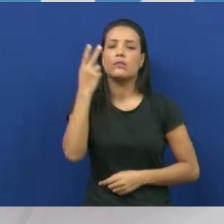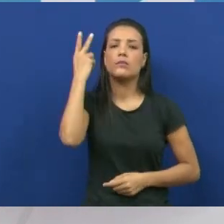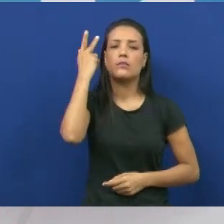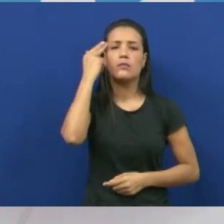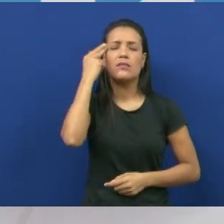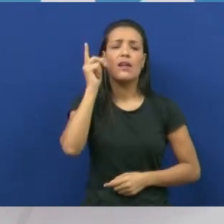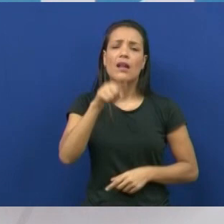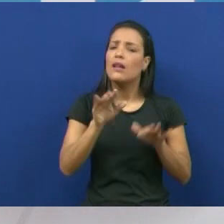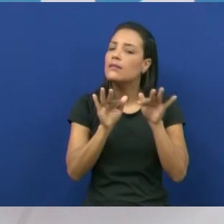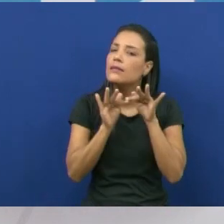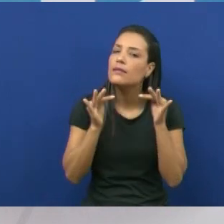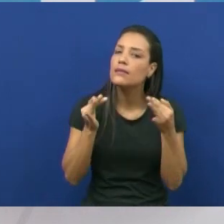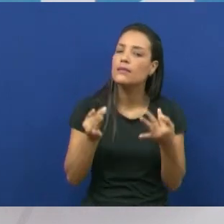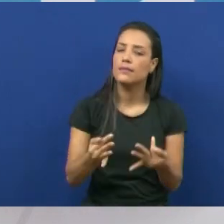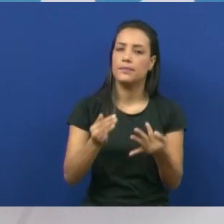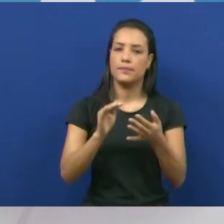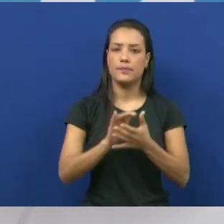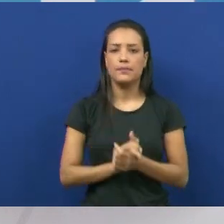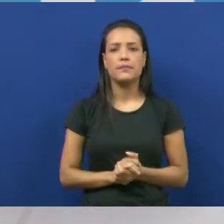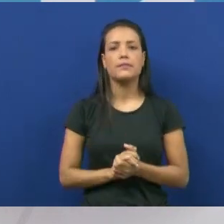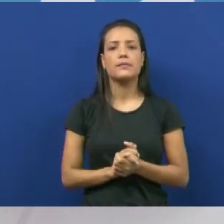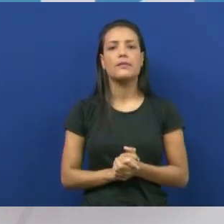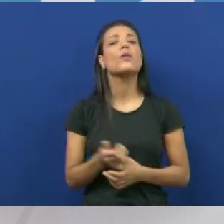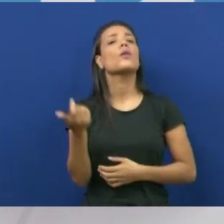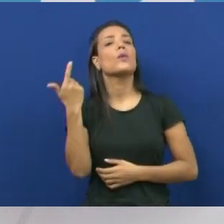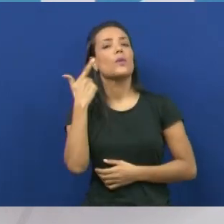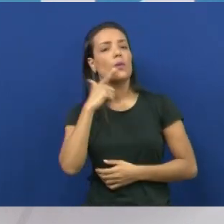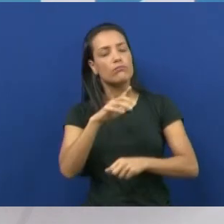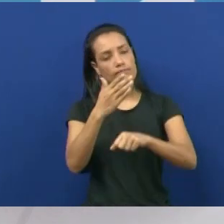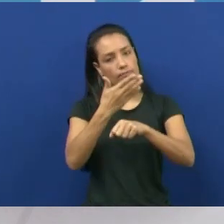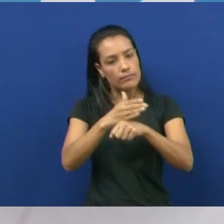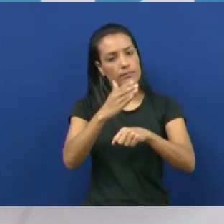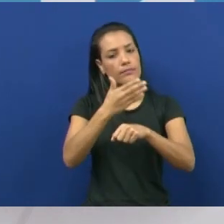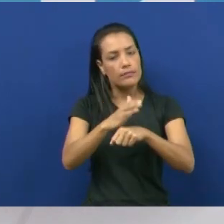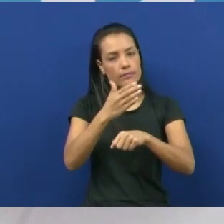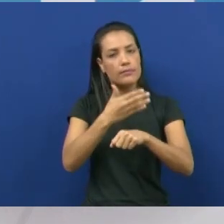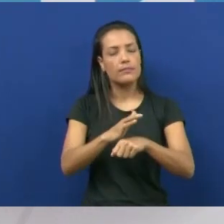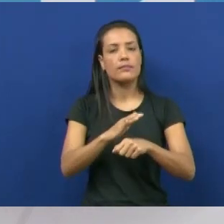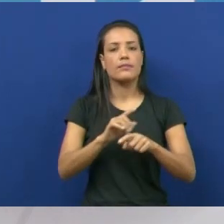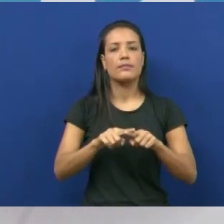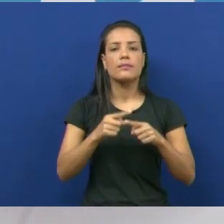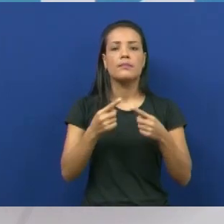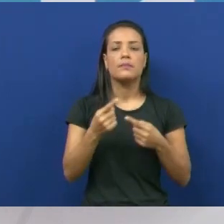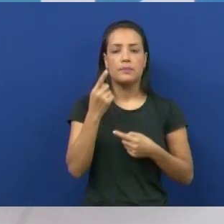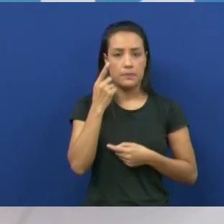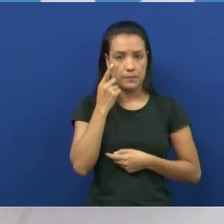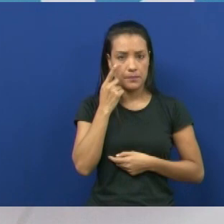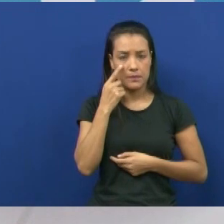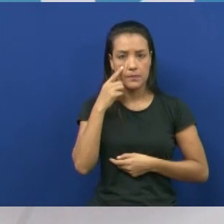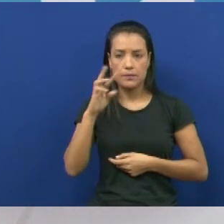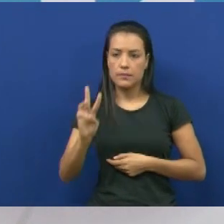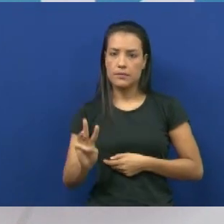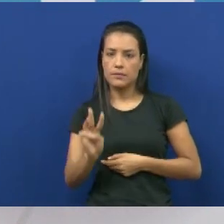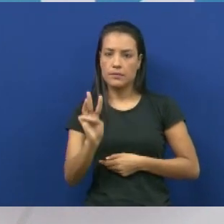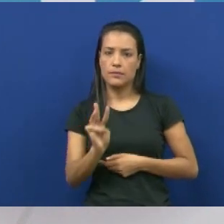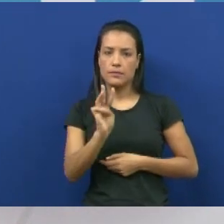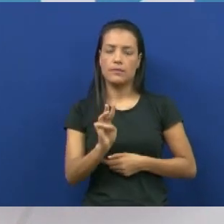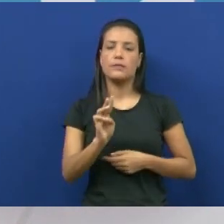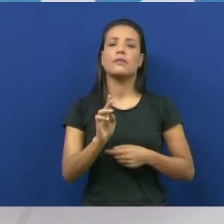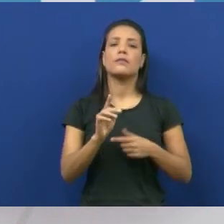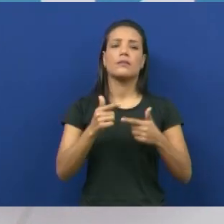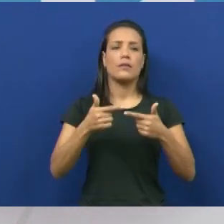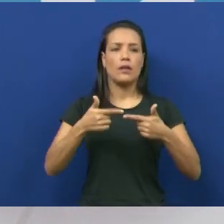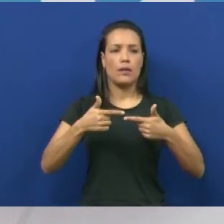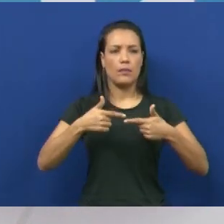É simples e dá para conseguir praticando aí, tá? Olhem a plataforma que vai estar os exercícios lá para